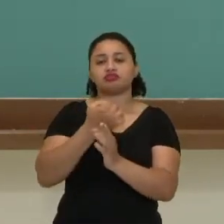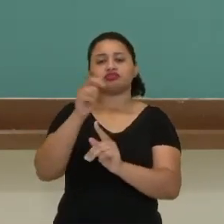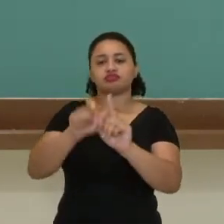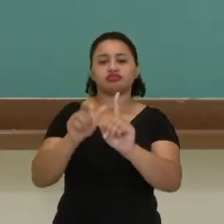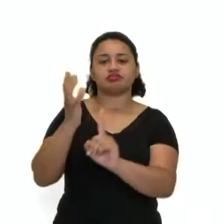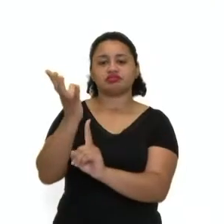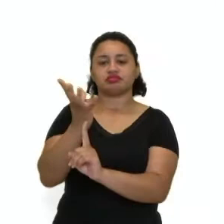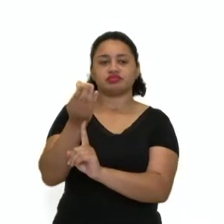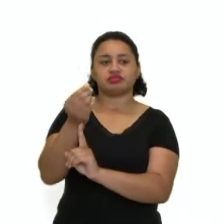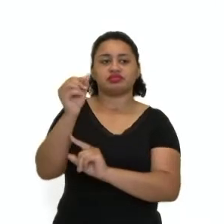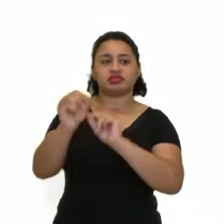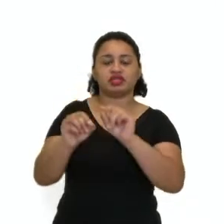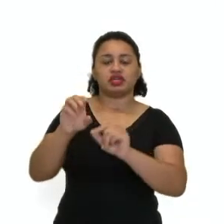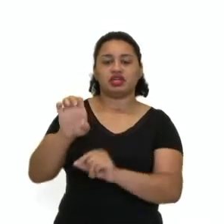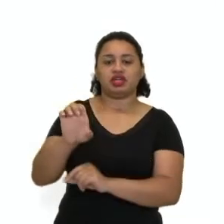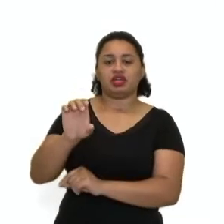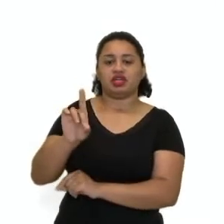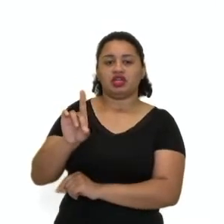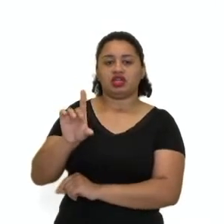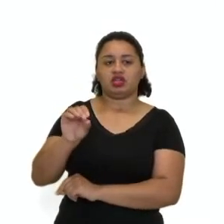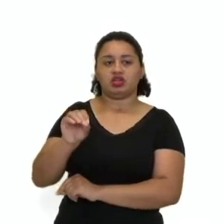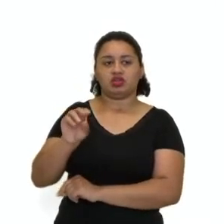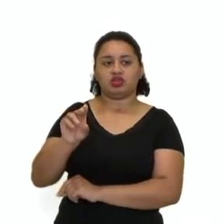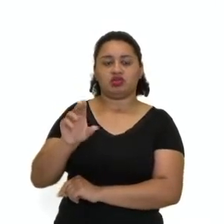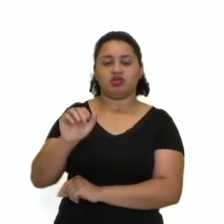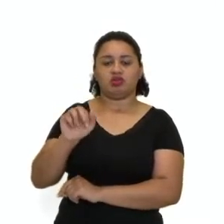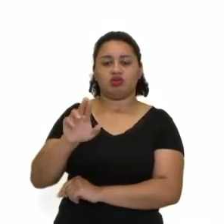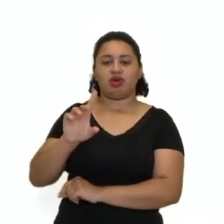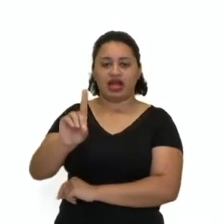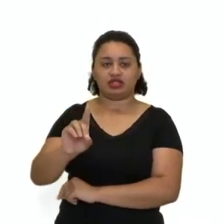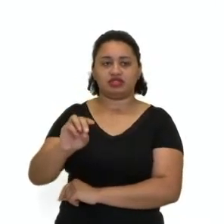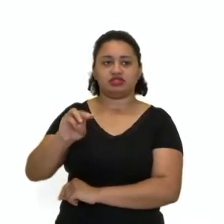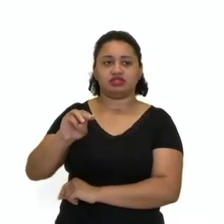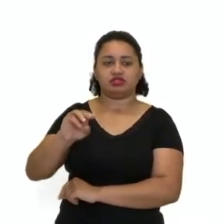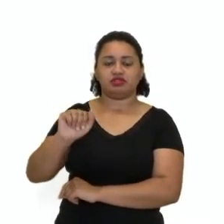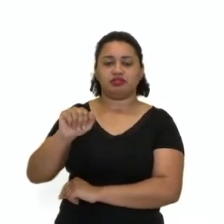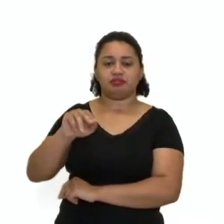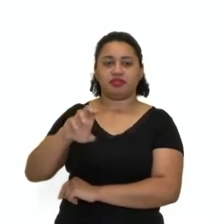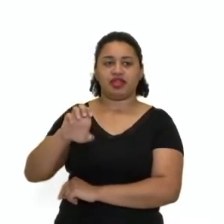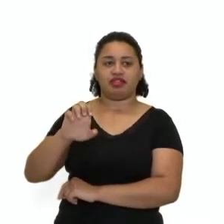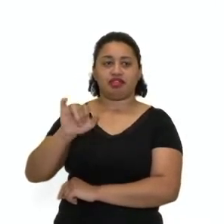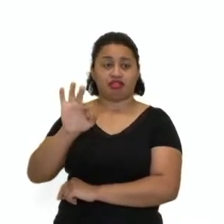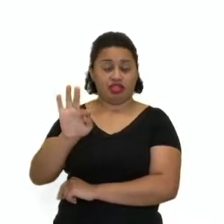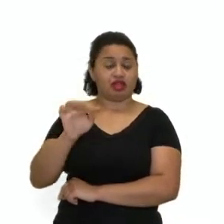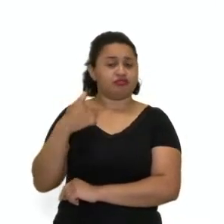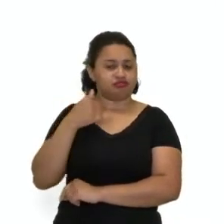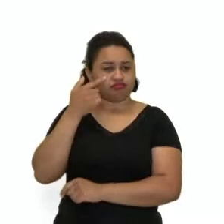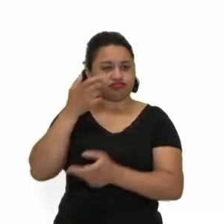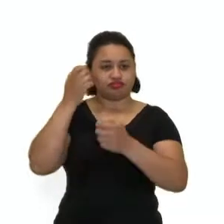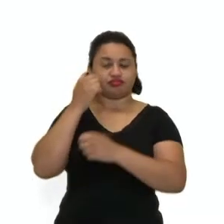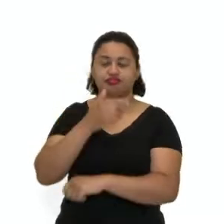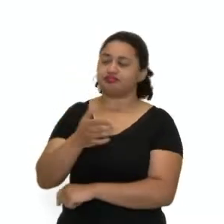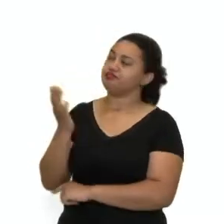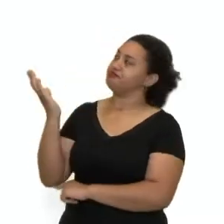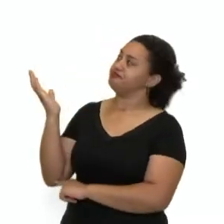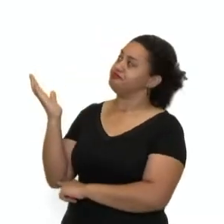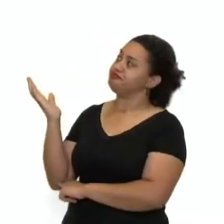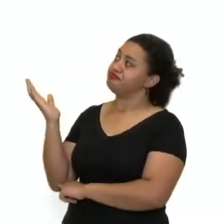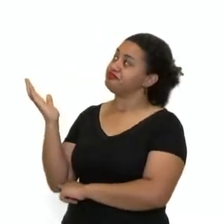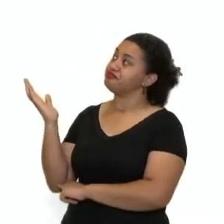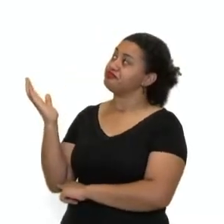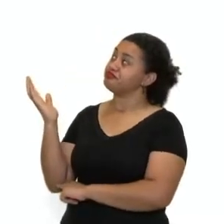começando por Edouard Manet. Edouard Manet, ele é um artista que ele não, a priori, não pertencia ao